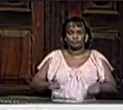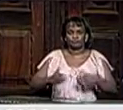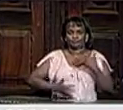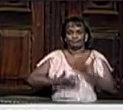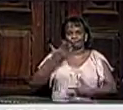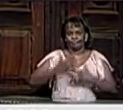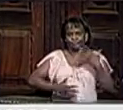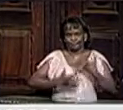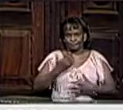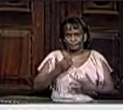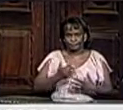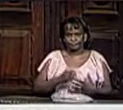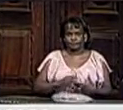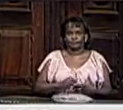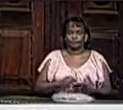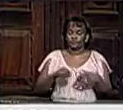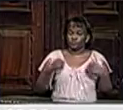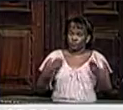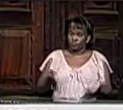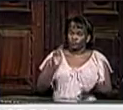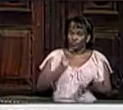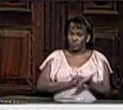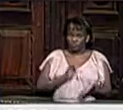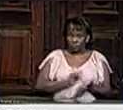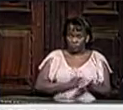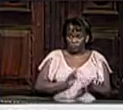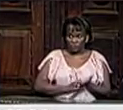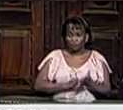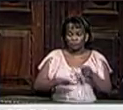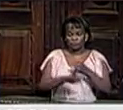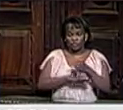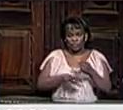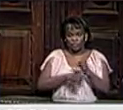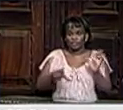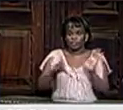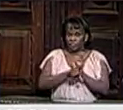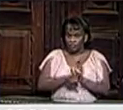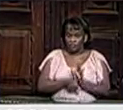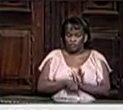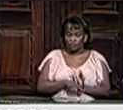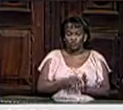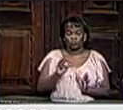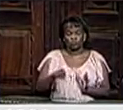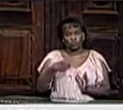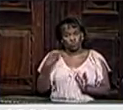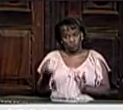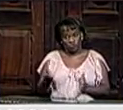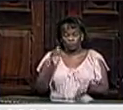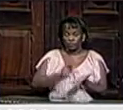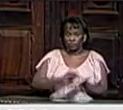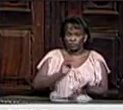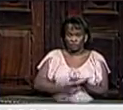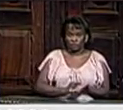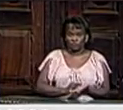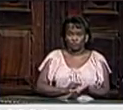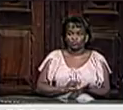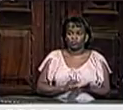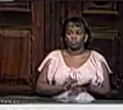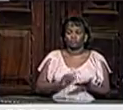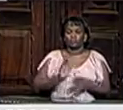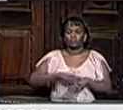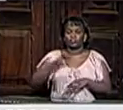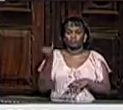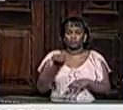insucesso, ou por falta de fundamento legal, ou por falta do que é